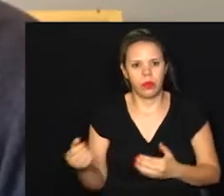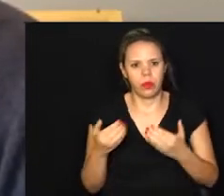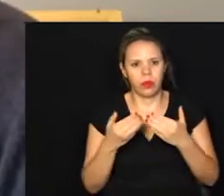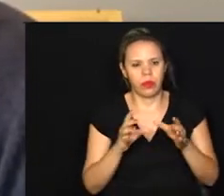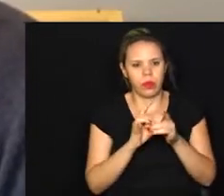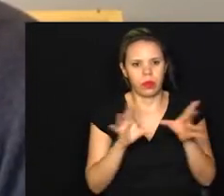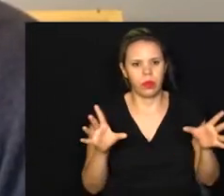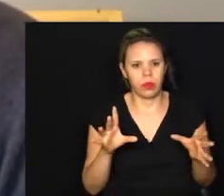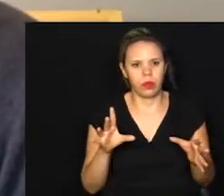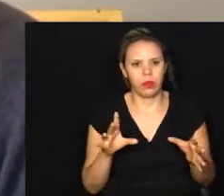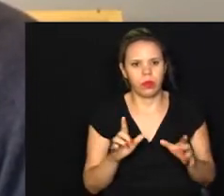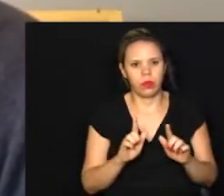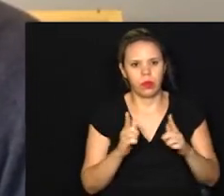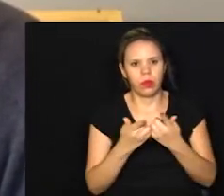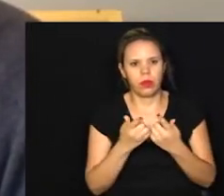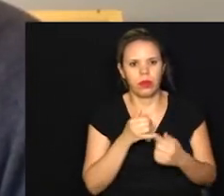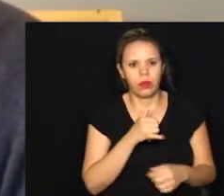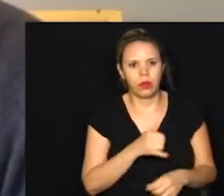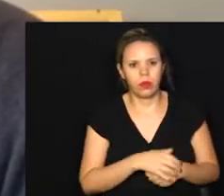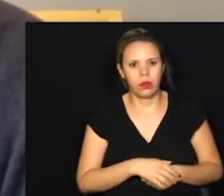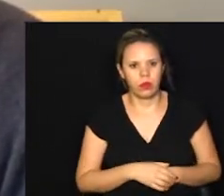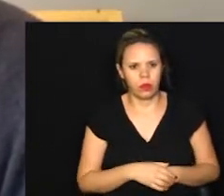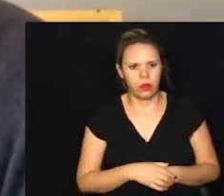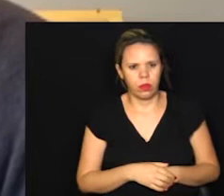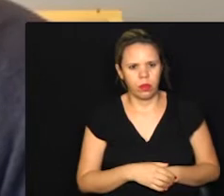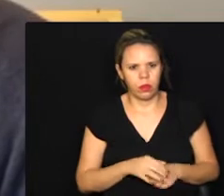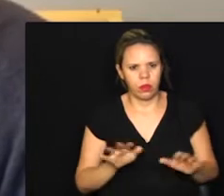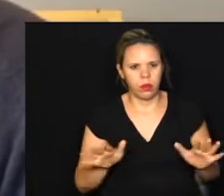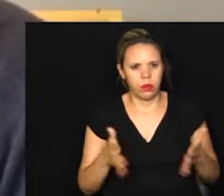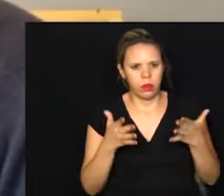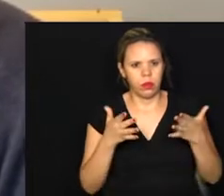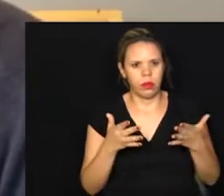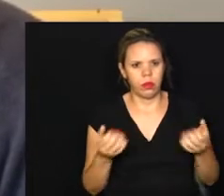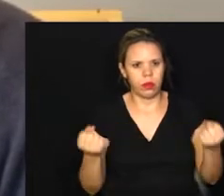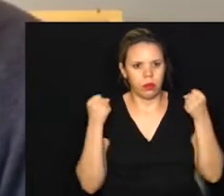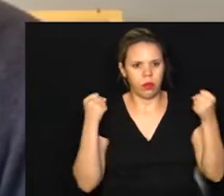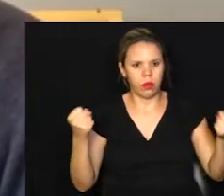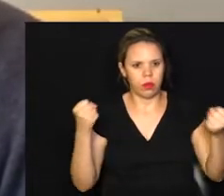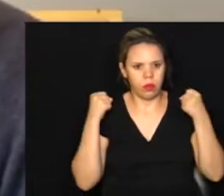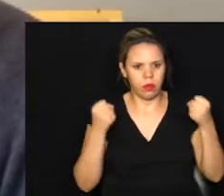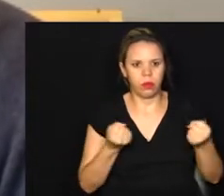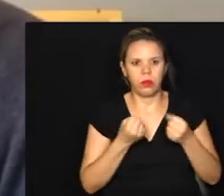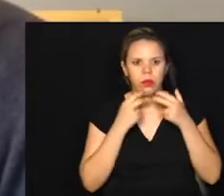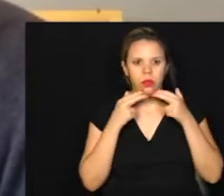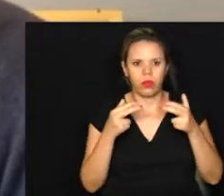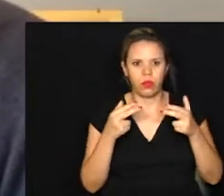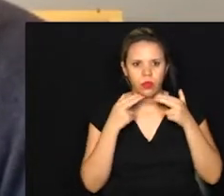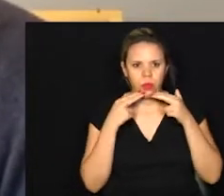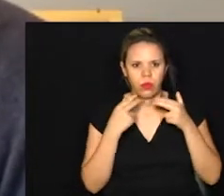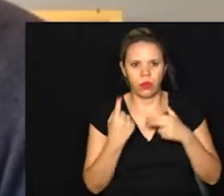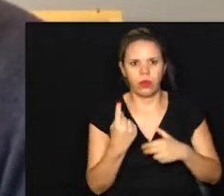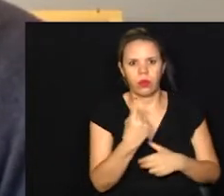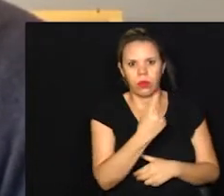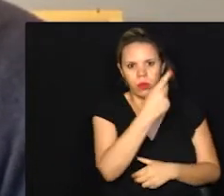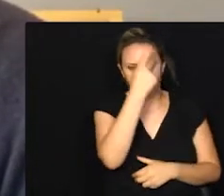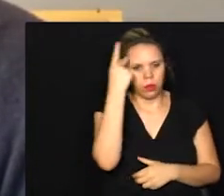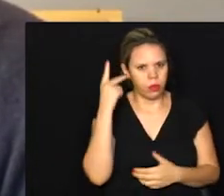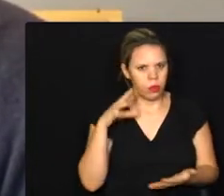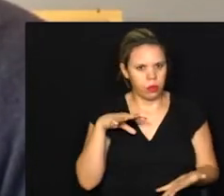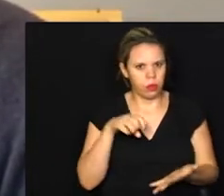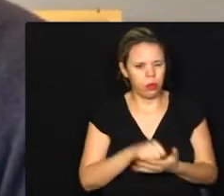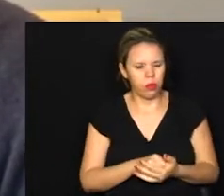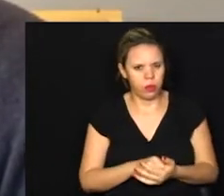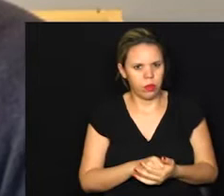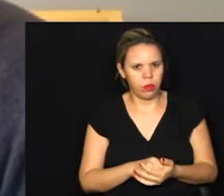e totalmente livre da Global Energy Race. Além de promover actividade física, a boa notícia é que por cada